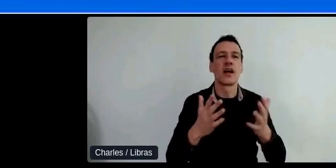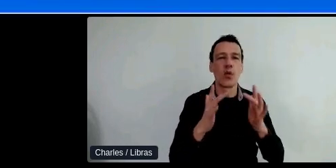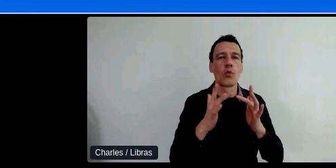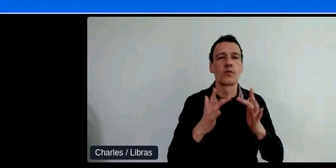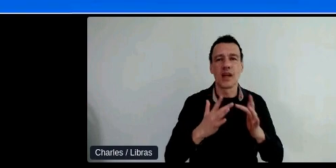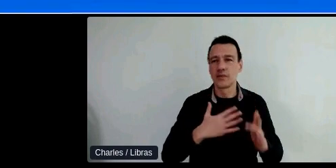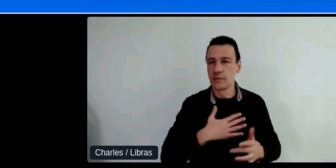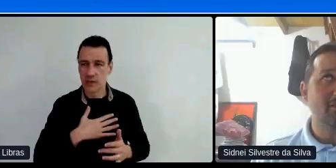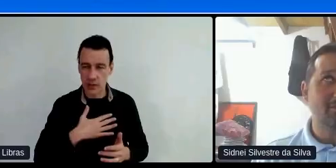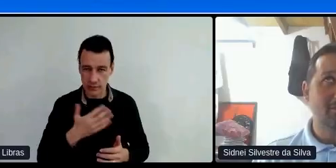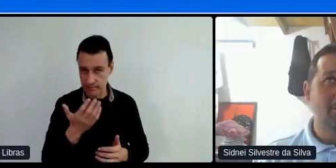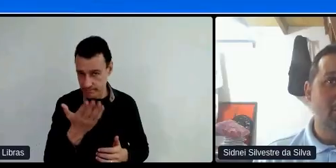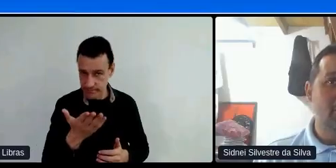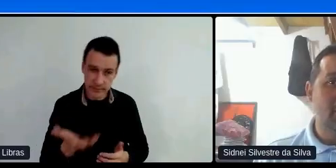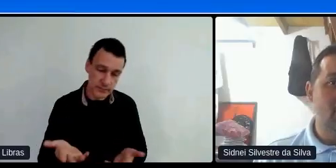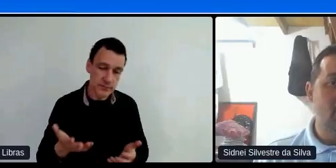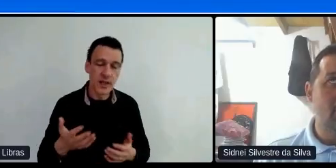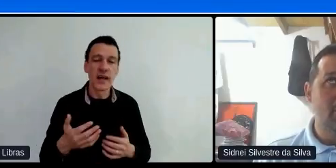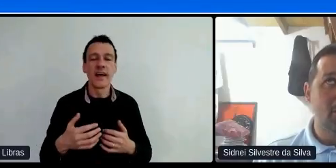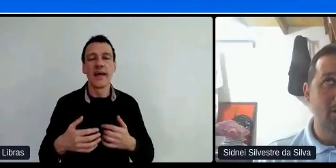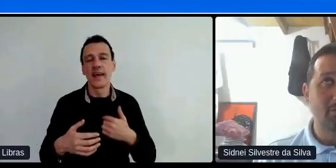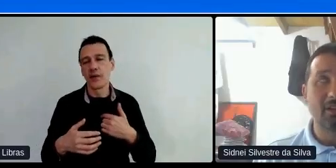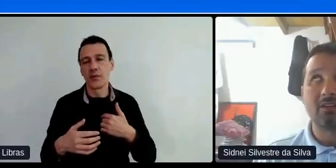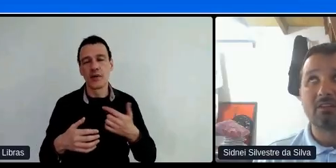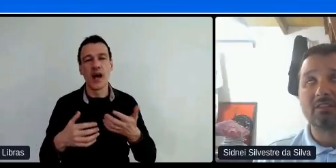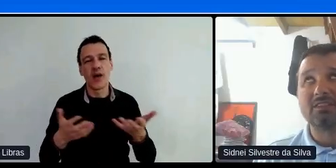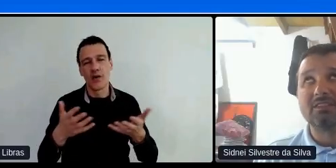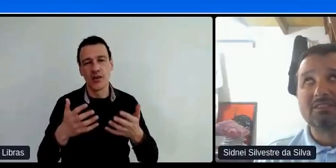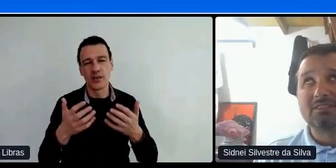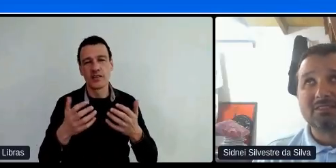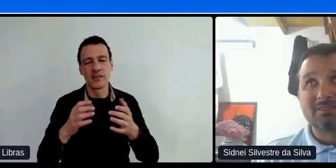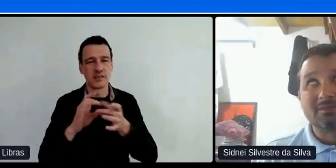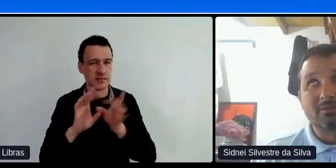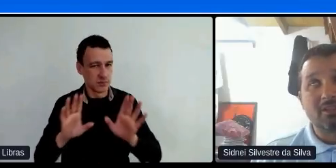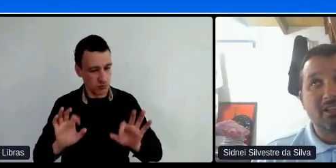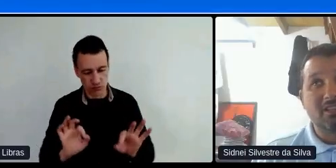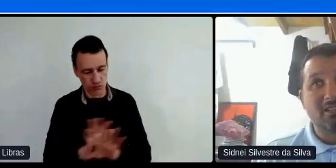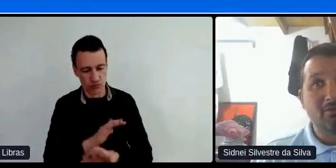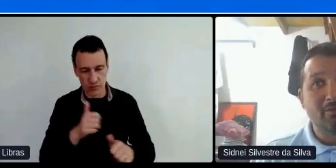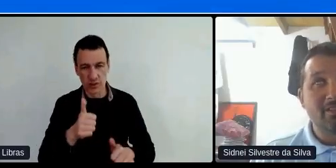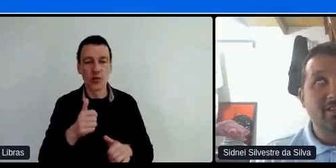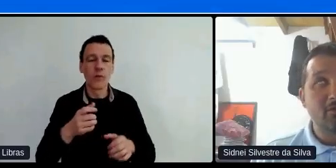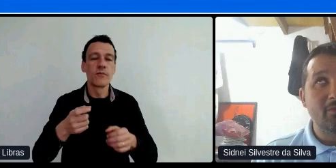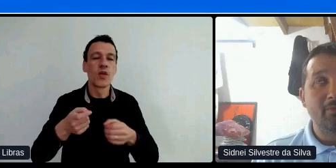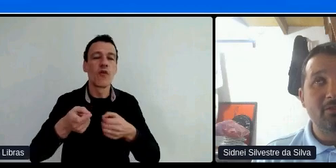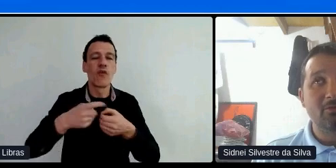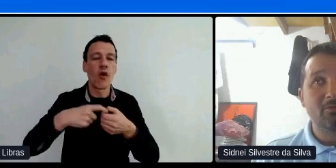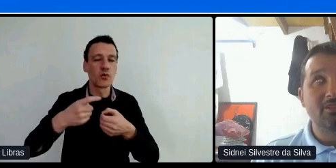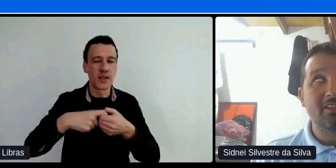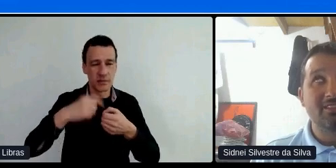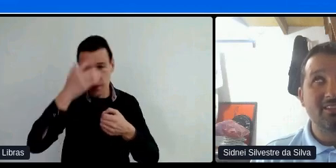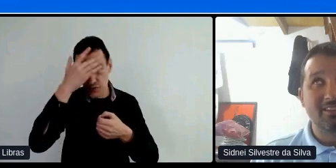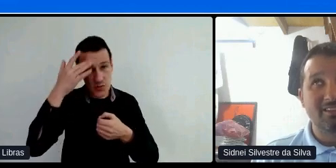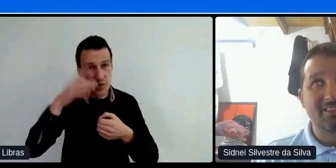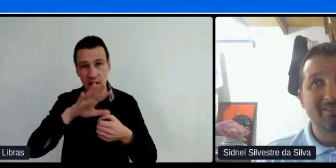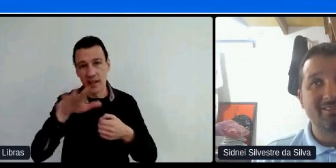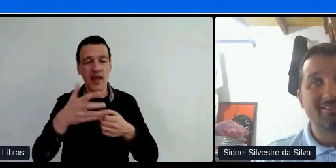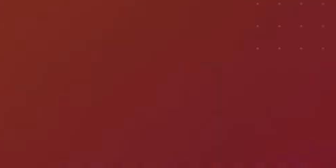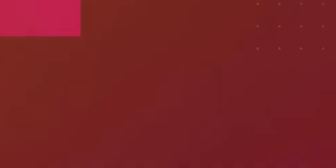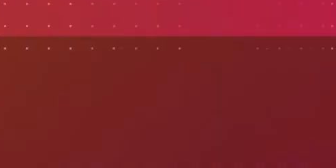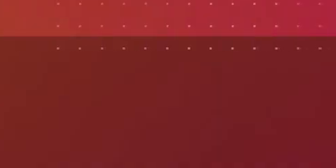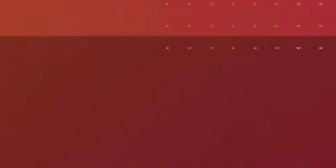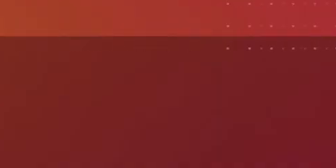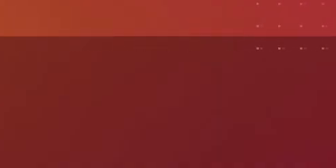ficar aparecendo e volto aí com o pessoal da coordenação. Vamos ver se tem alguma pergunta, se